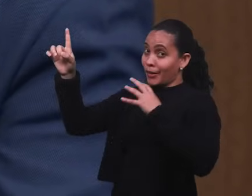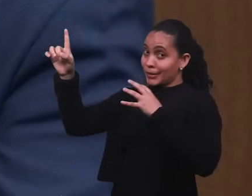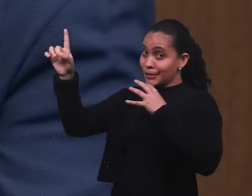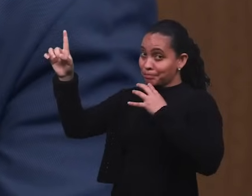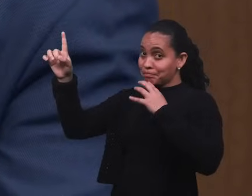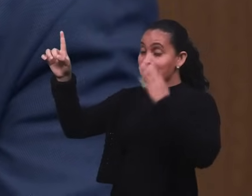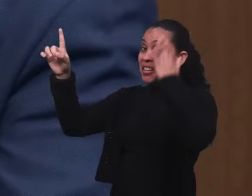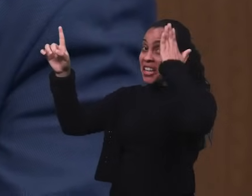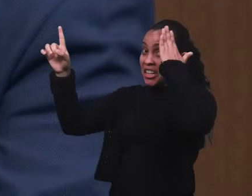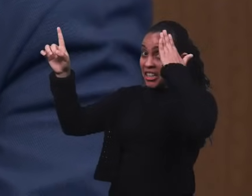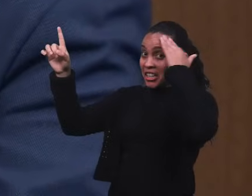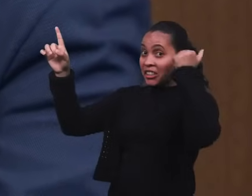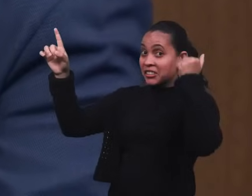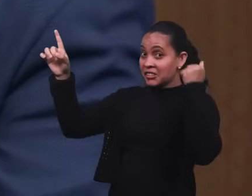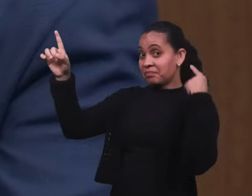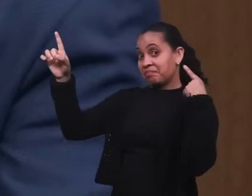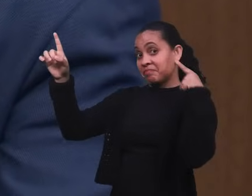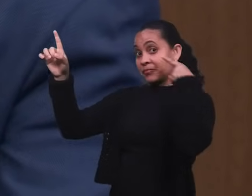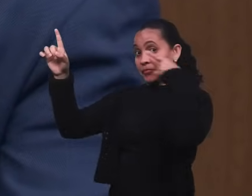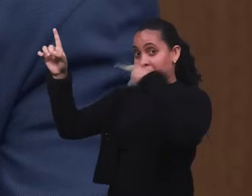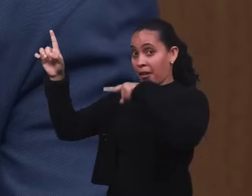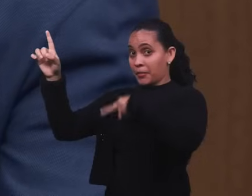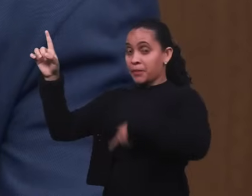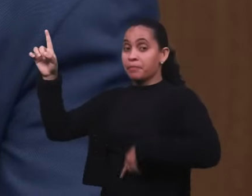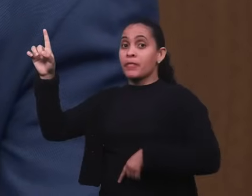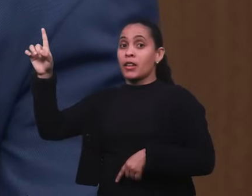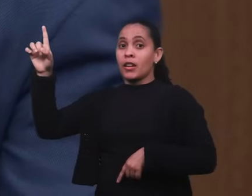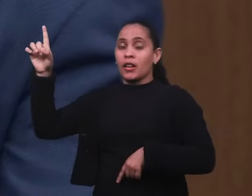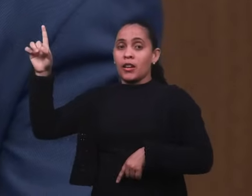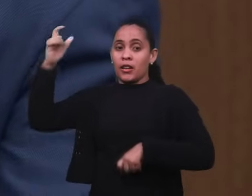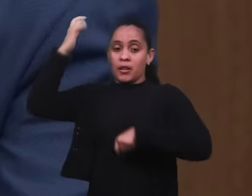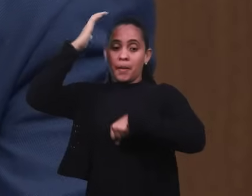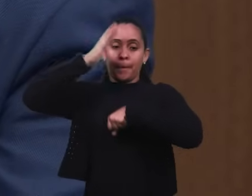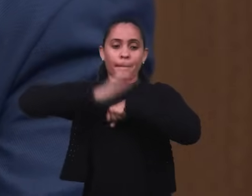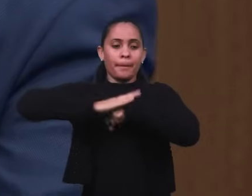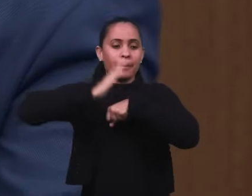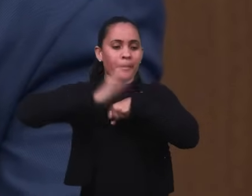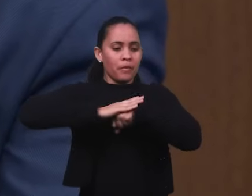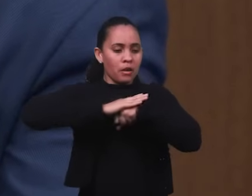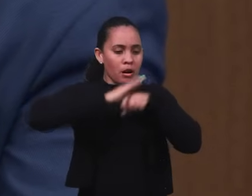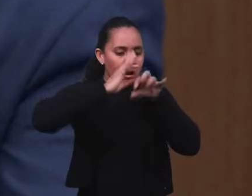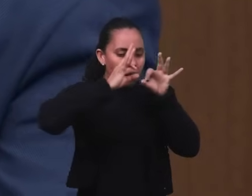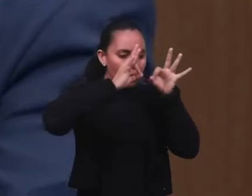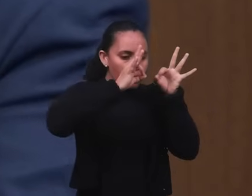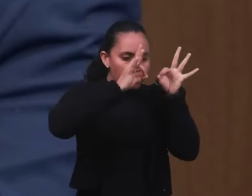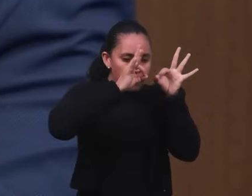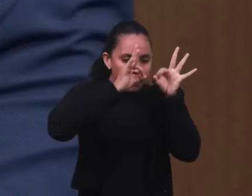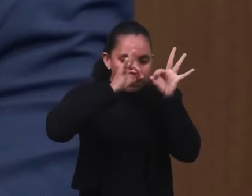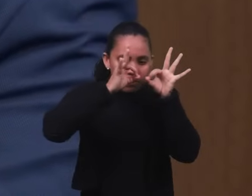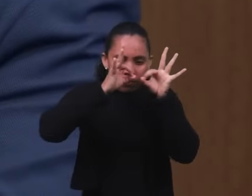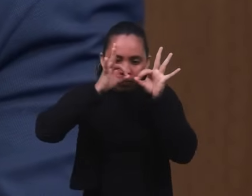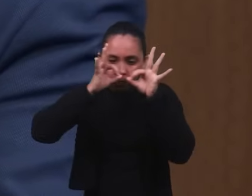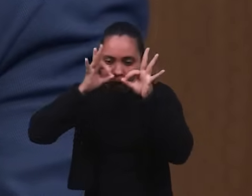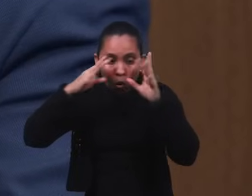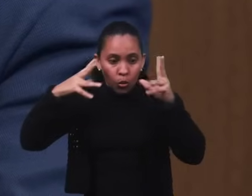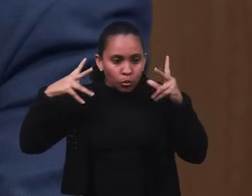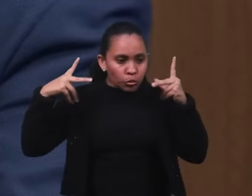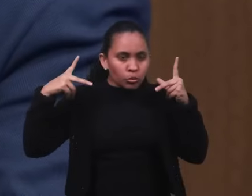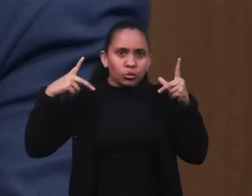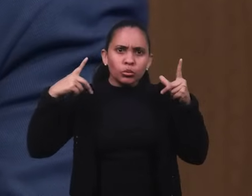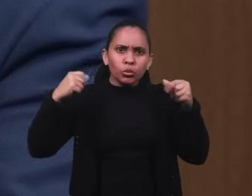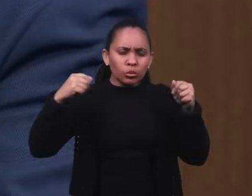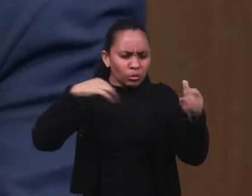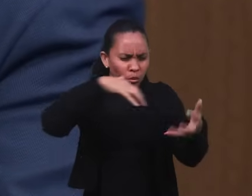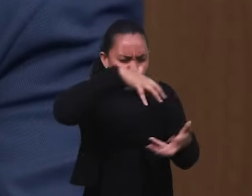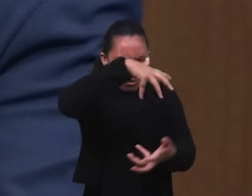Deus não está limitado a espaço e tempo. Então, ele conhece todos os eventos, todos os fatos,